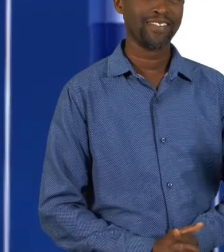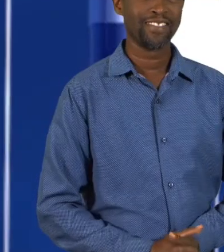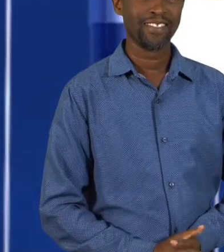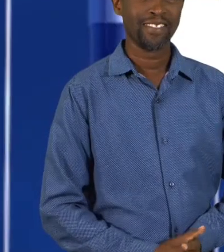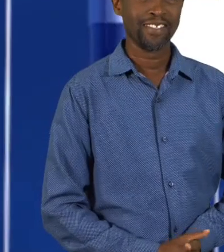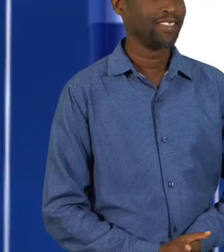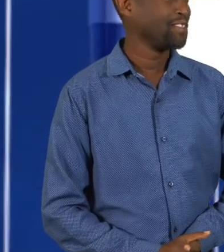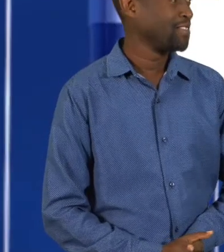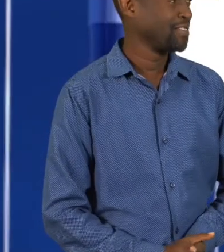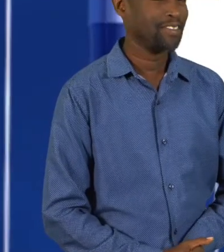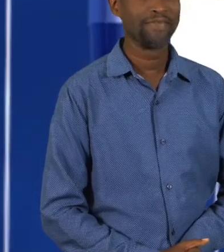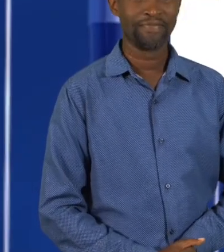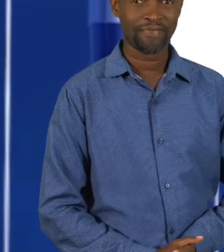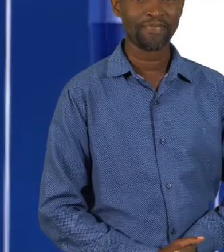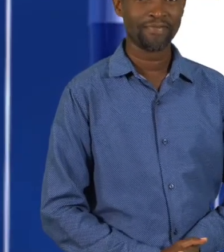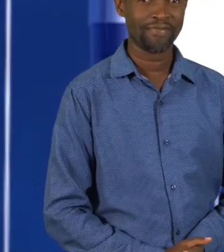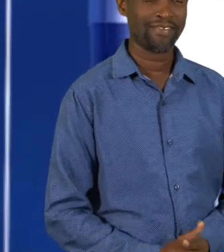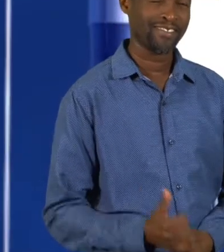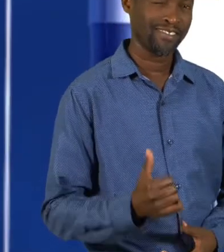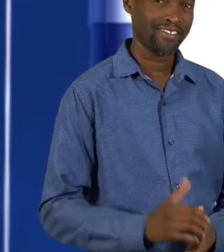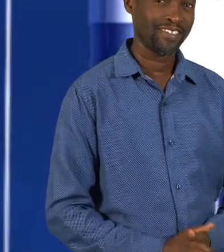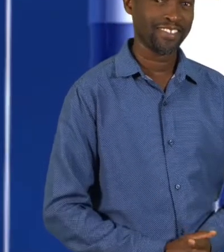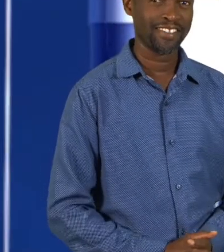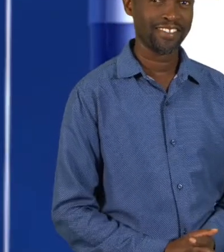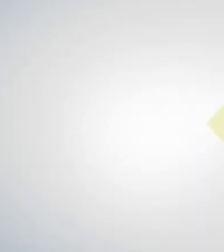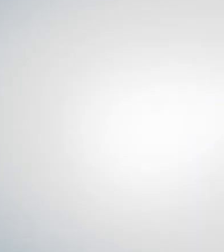Vamos observar uma pausa. Até já!